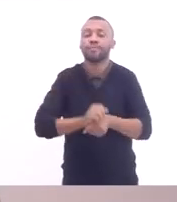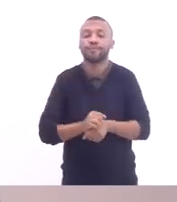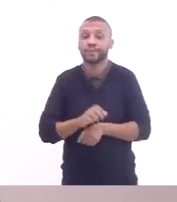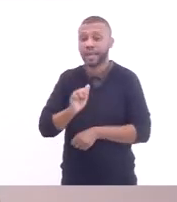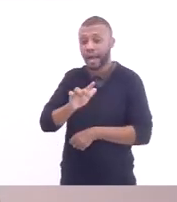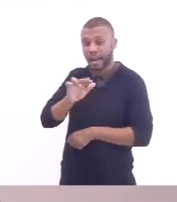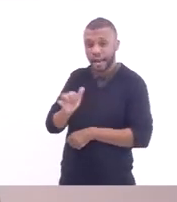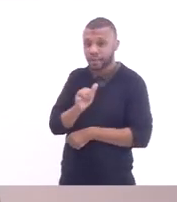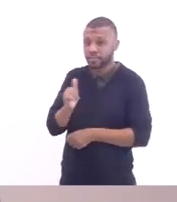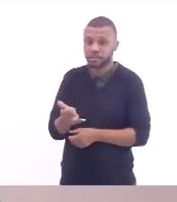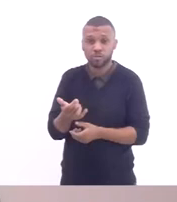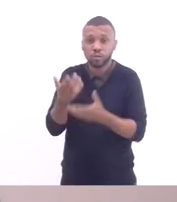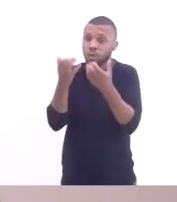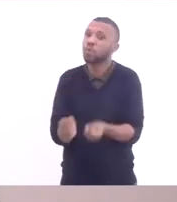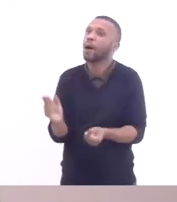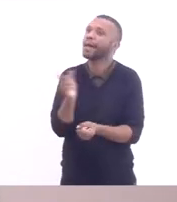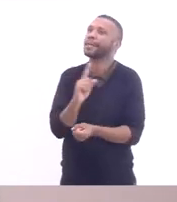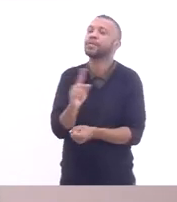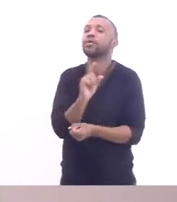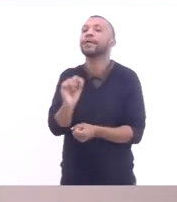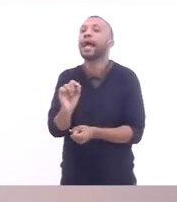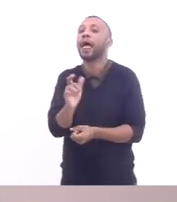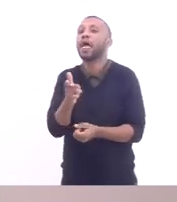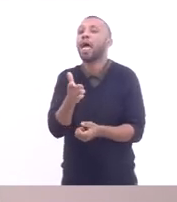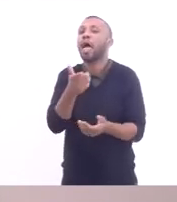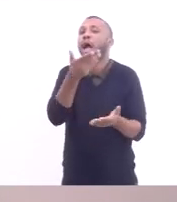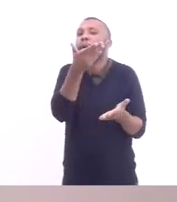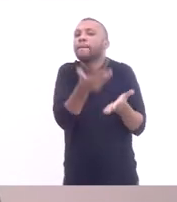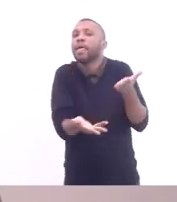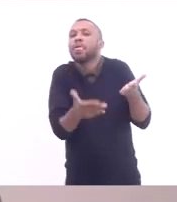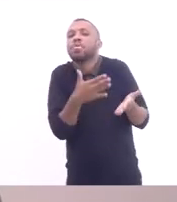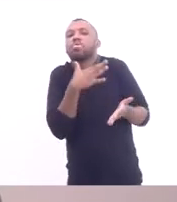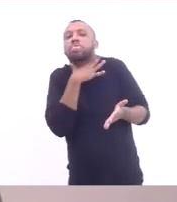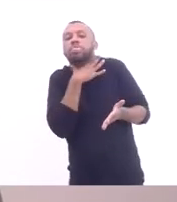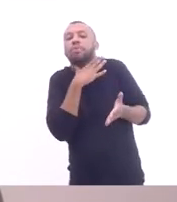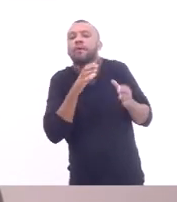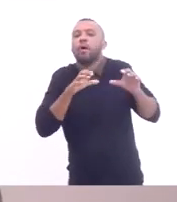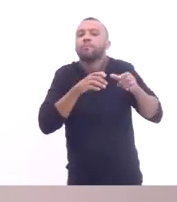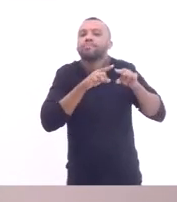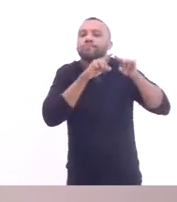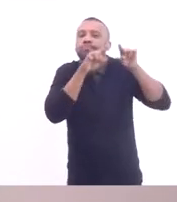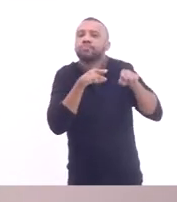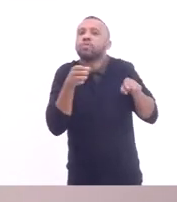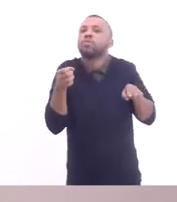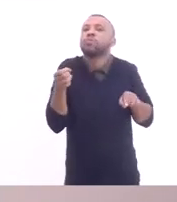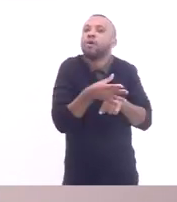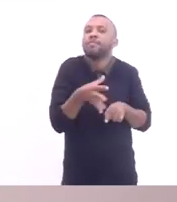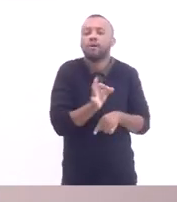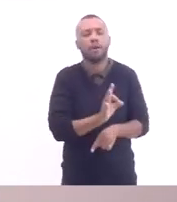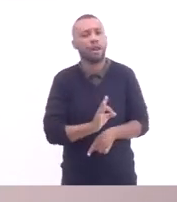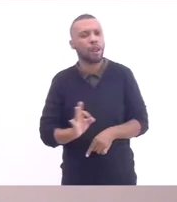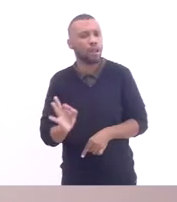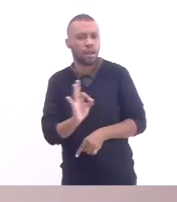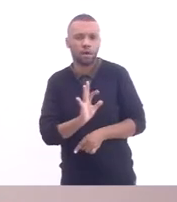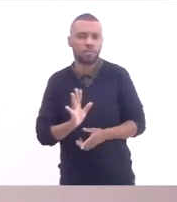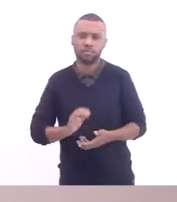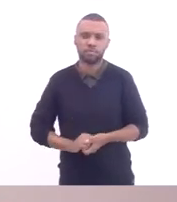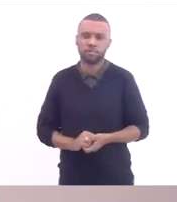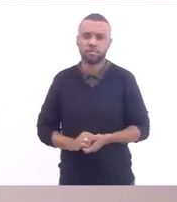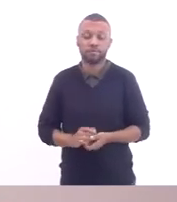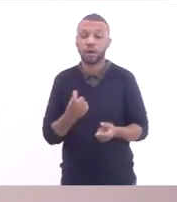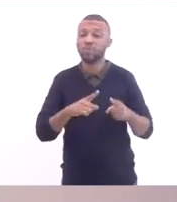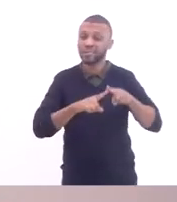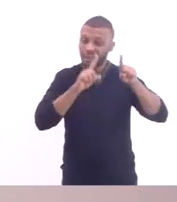vamos fazer, não vamos provocar nenhuma perda para os novos, para